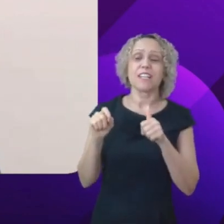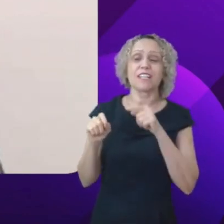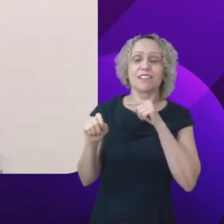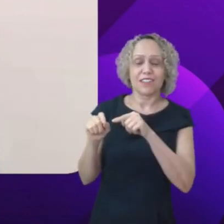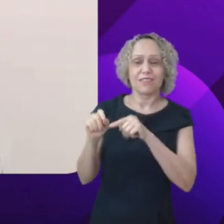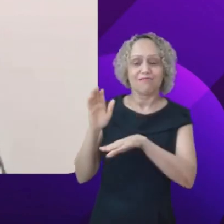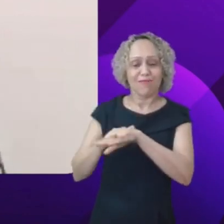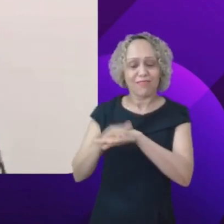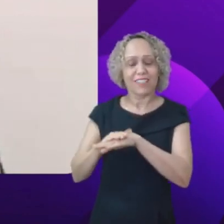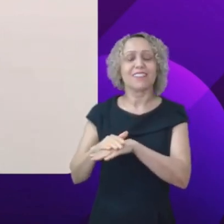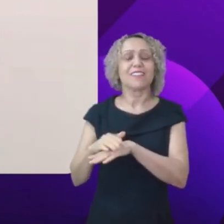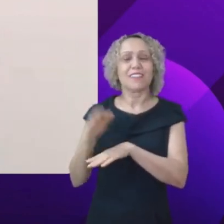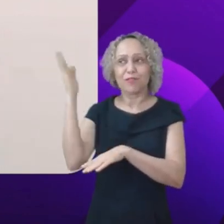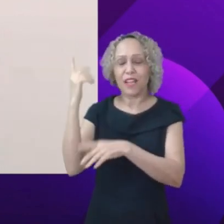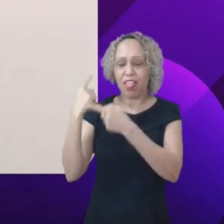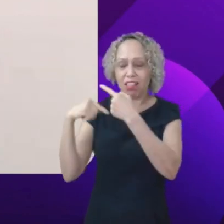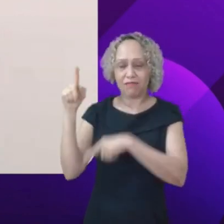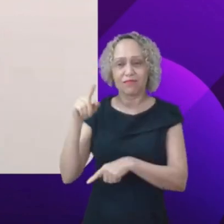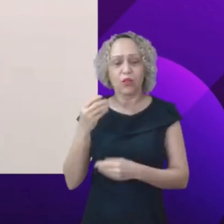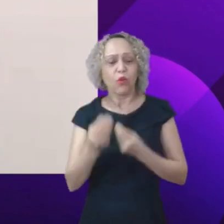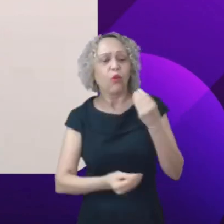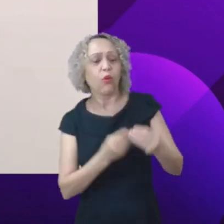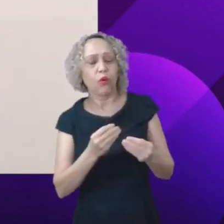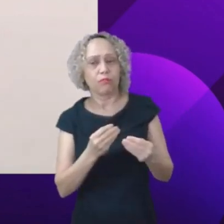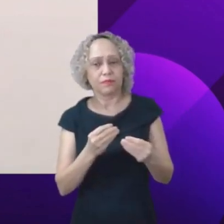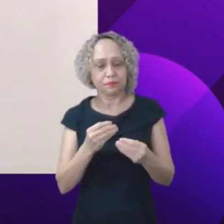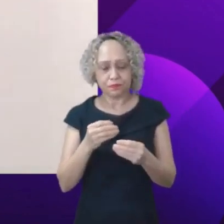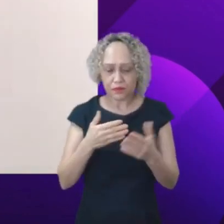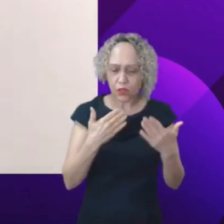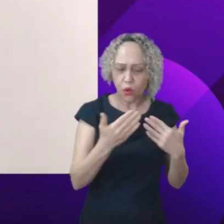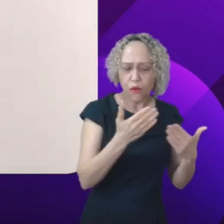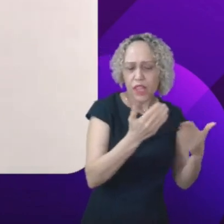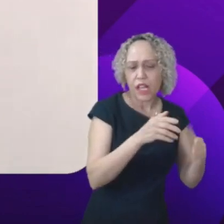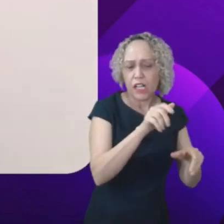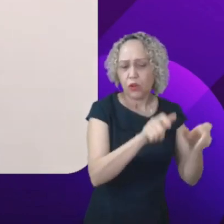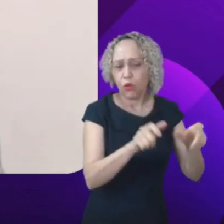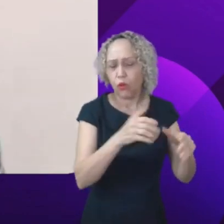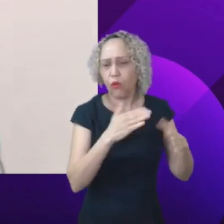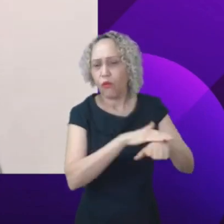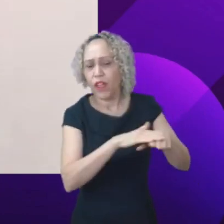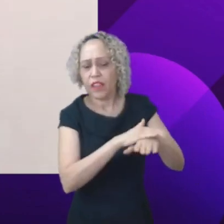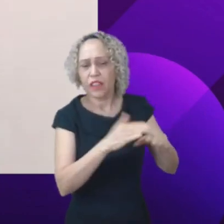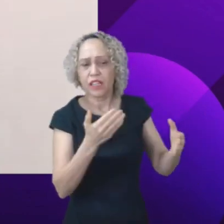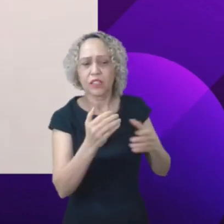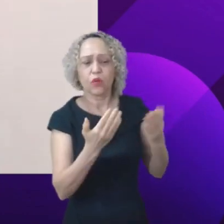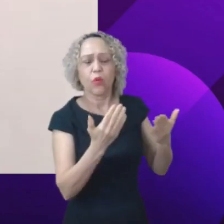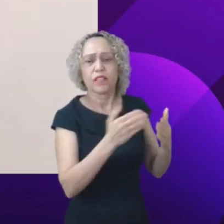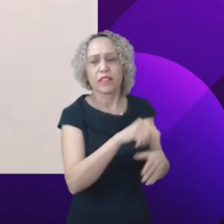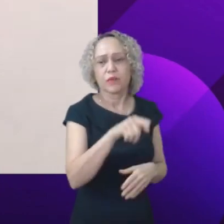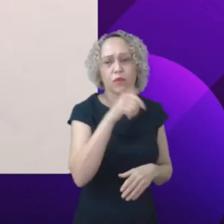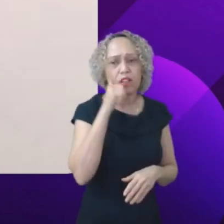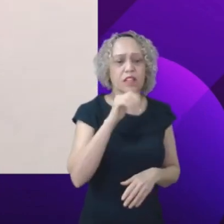territórios? Levando essas pessoas, né, dialogando com elas, junto com essas mulheres que querem ser candidatas. A gente pode